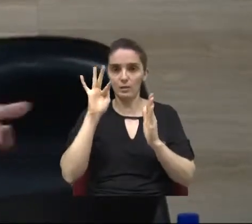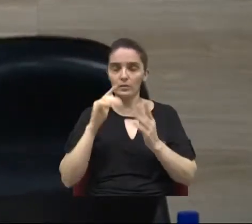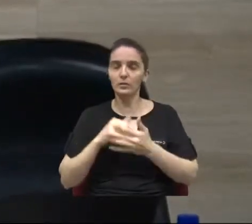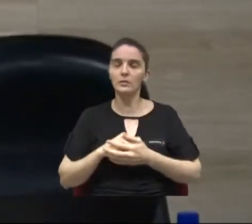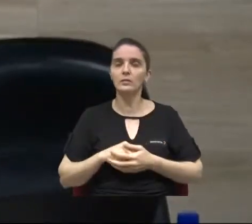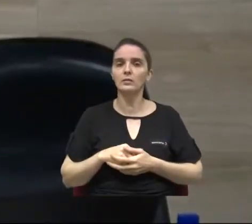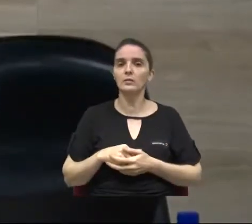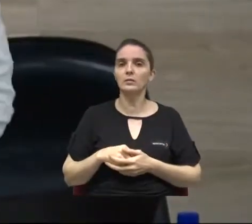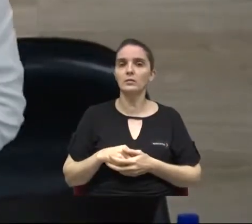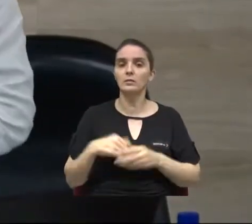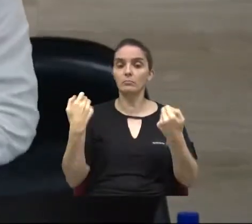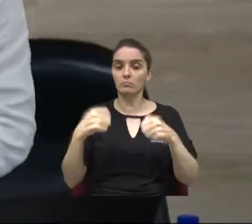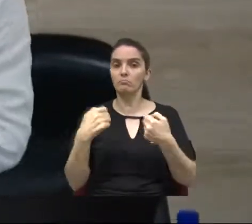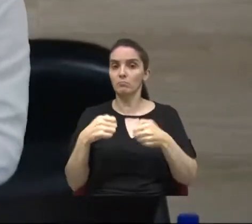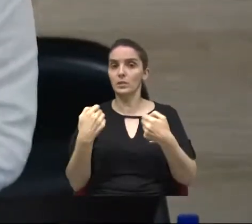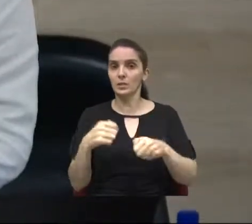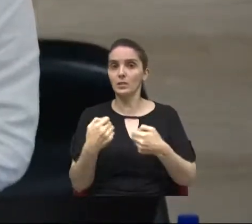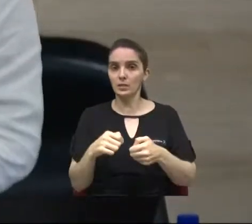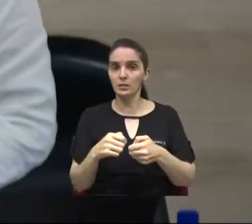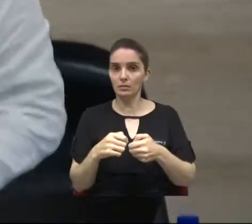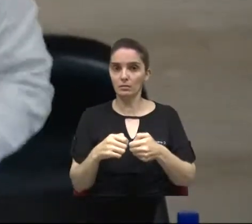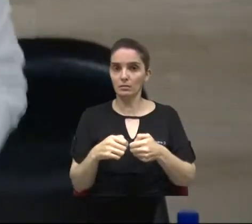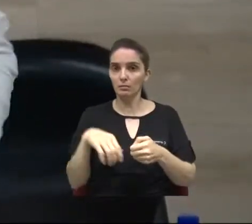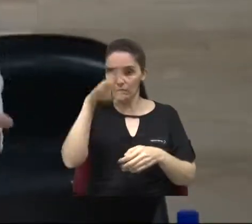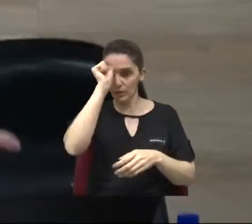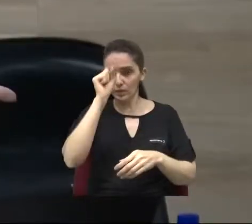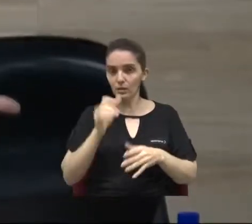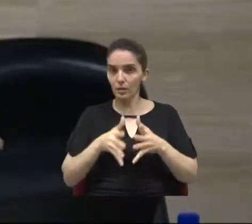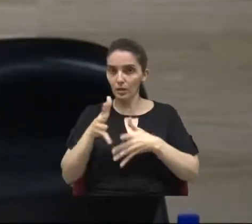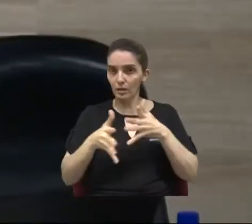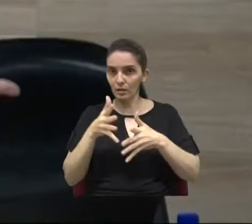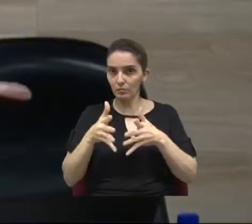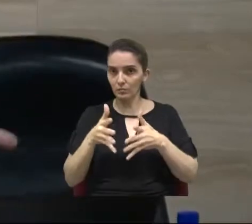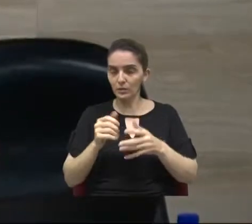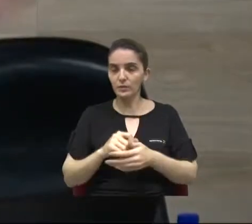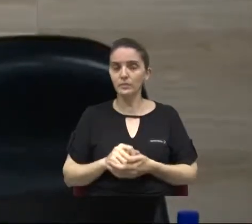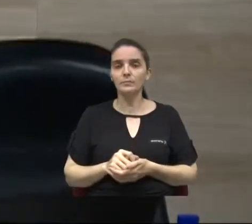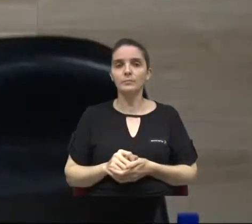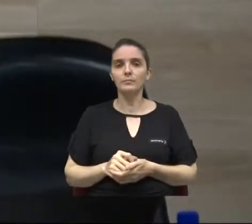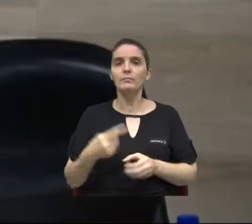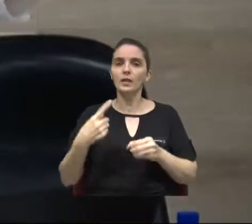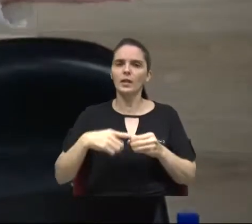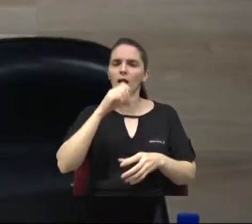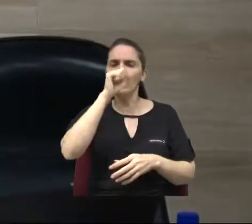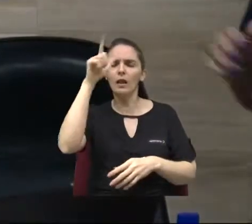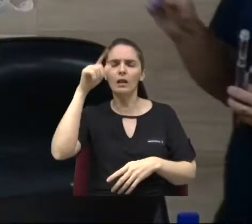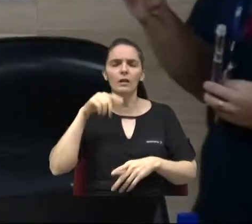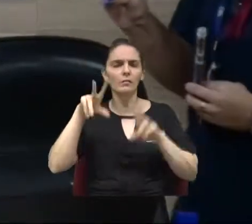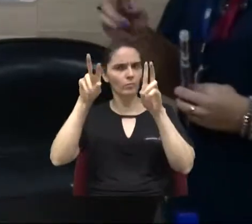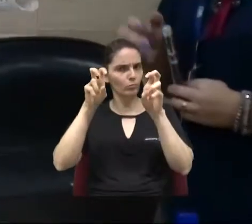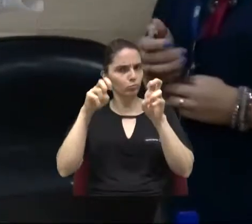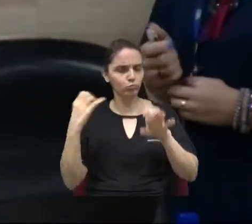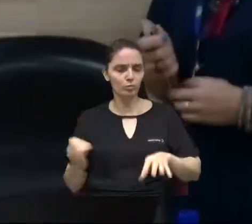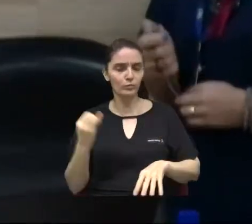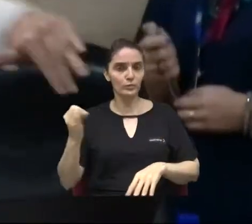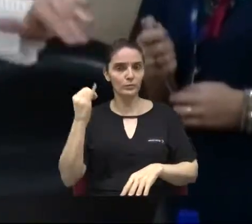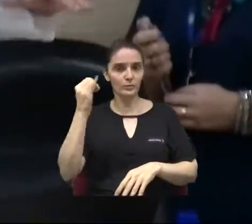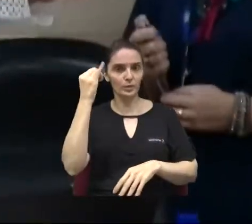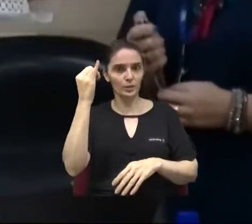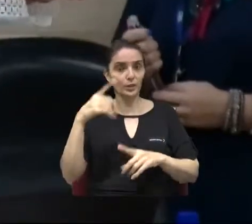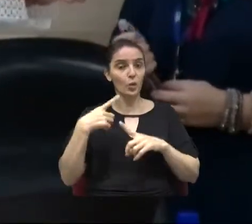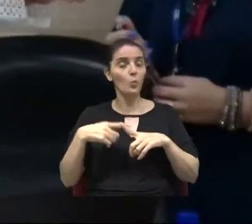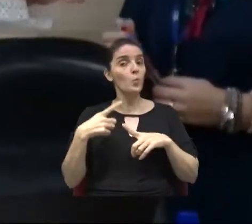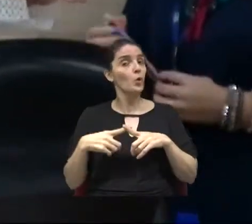proficiência, é preciso que a gente avance. E acho que a cidade de Limeira vem num assunto muito interessante, porque